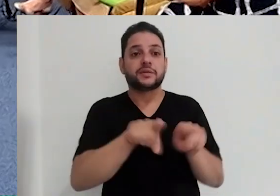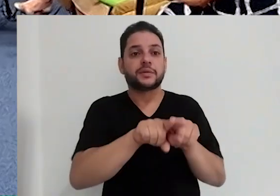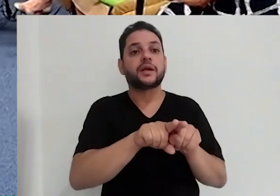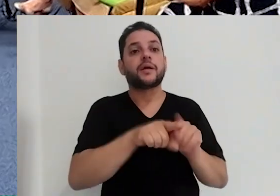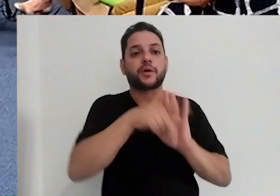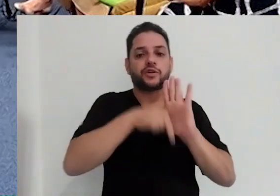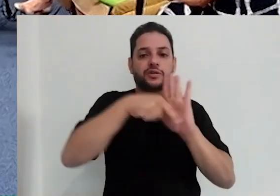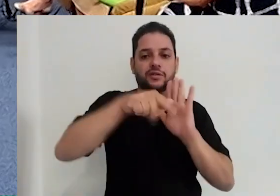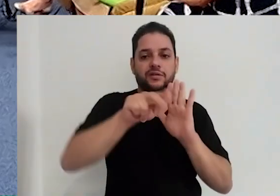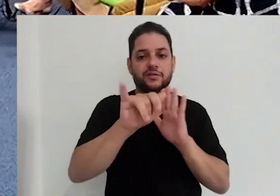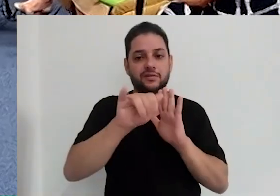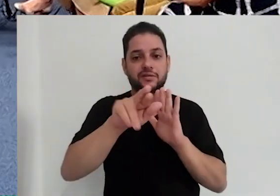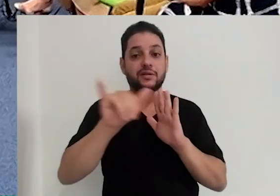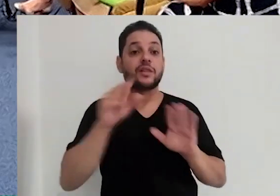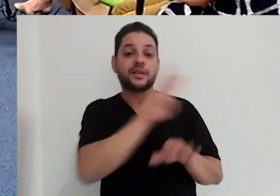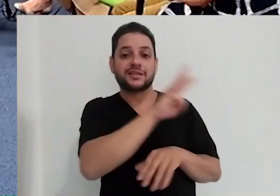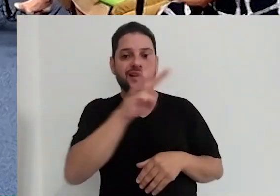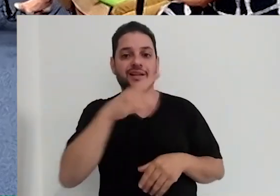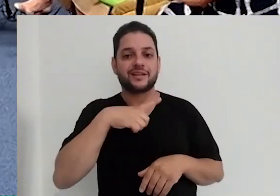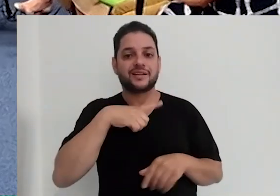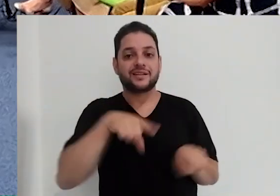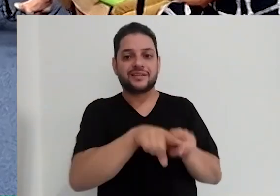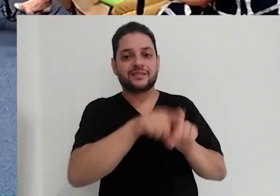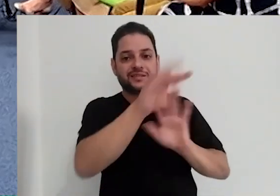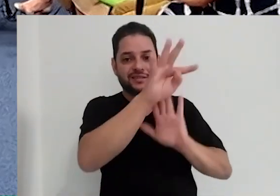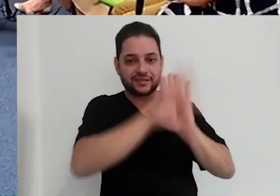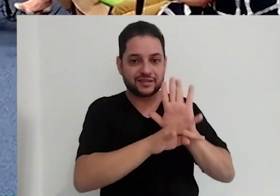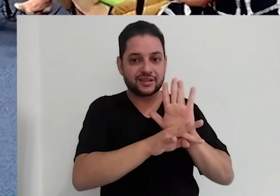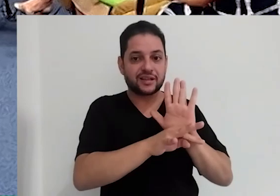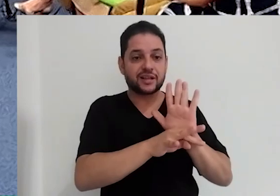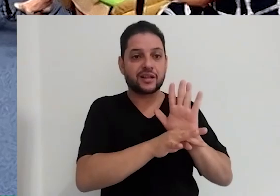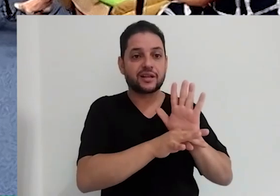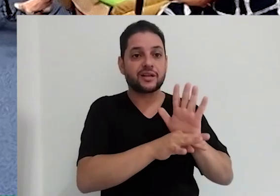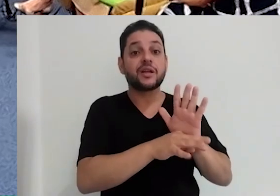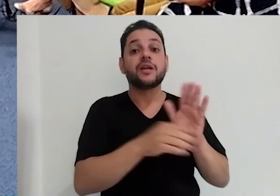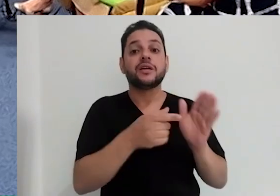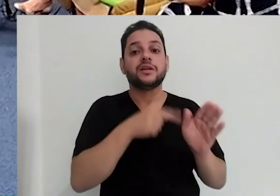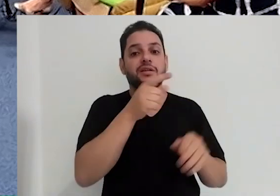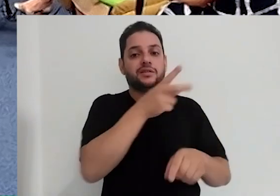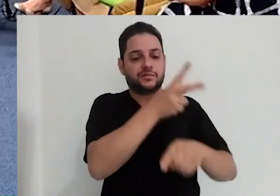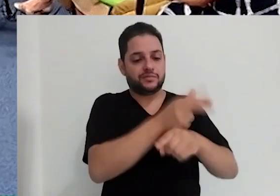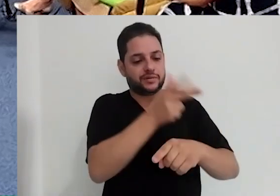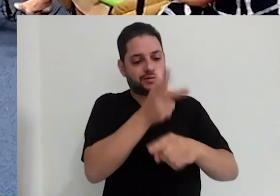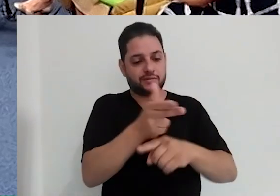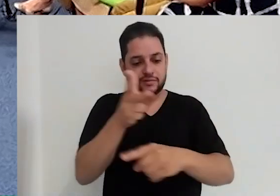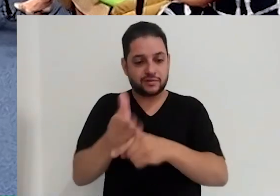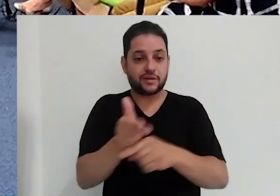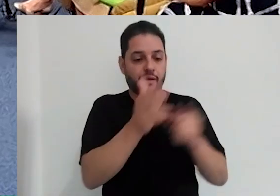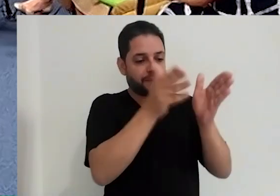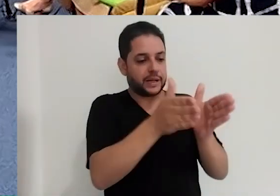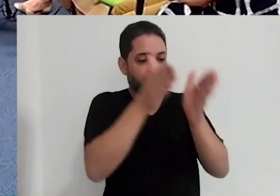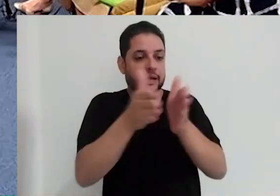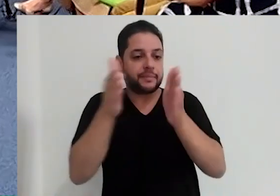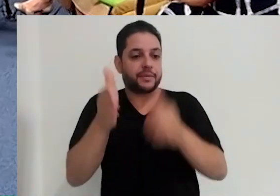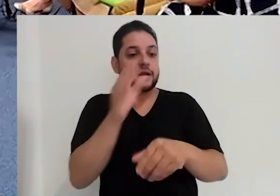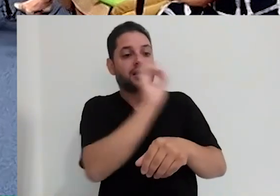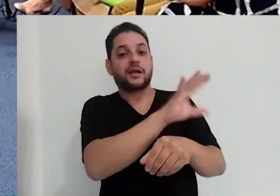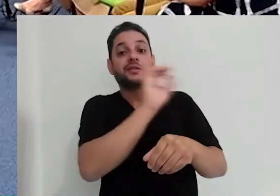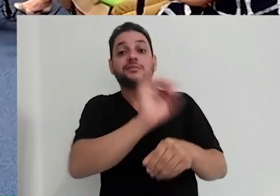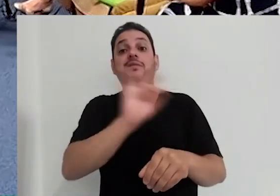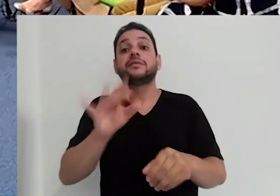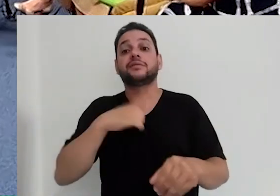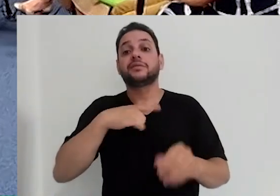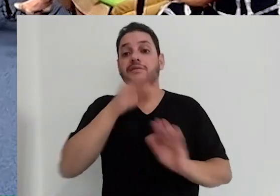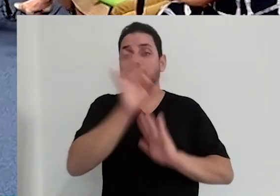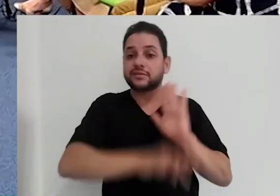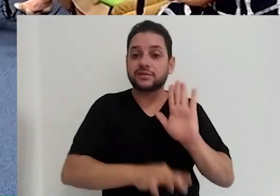para quem quiser ir lá ver sabe tem sabe tipo um texto para cada um dos episódios sabe explicando o que que é em mais detalhe texto estudo por acadêmicos